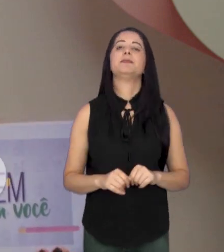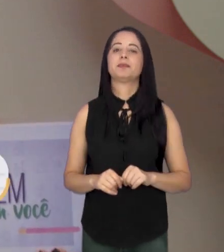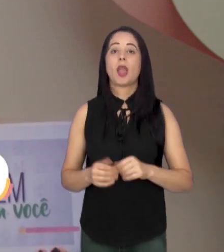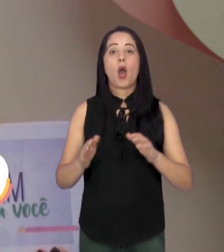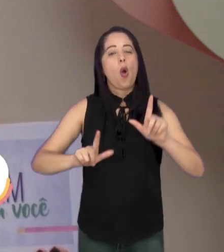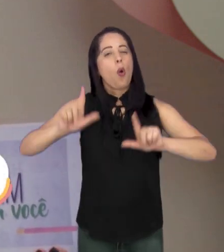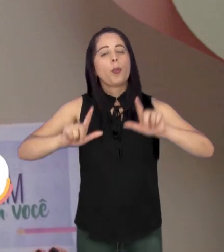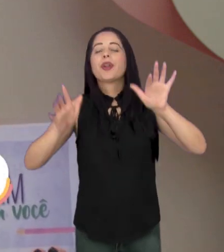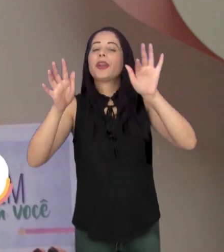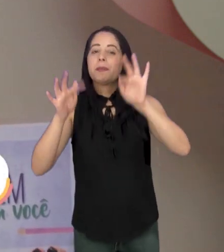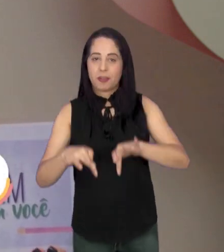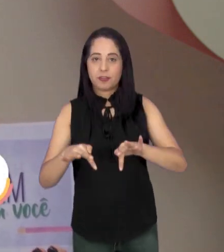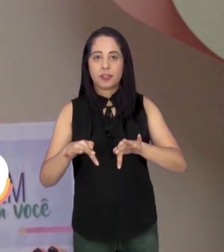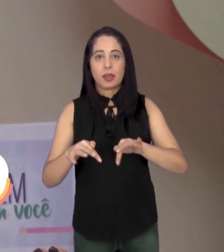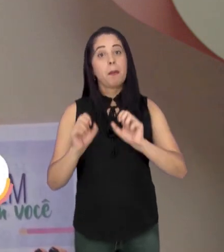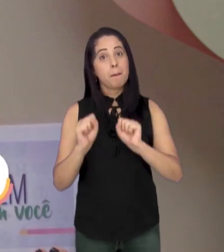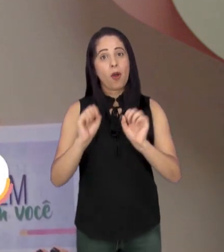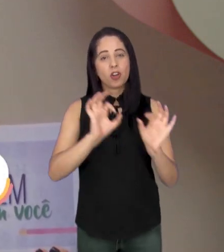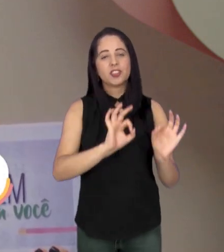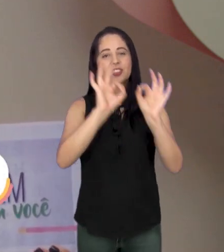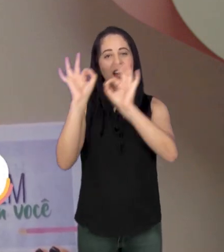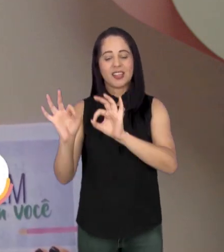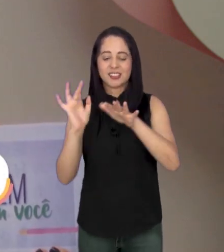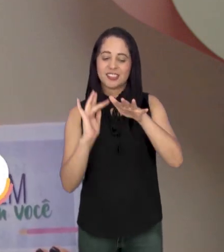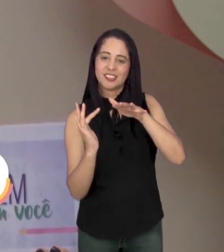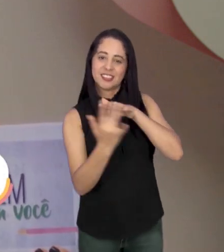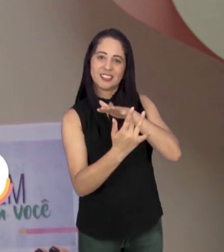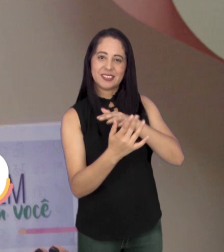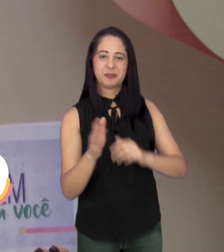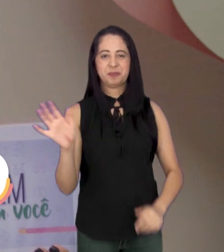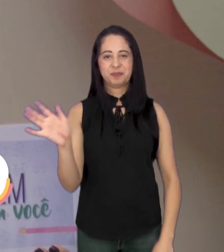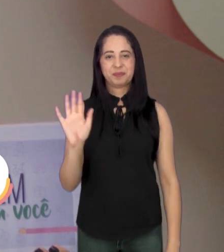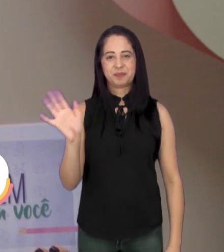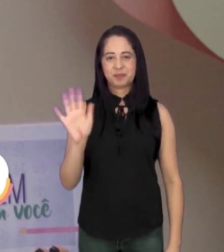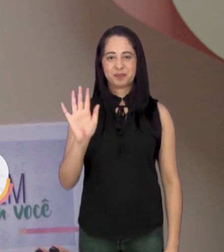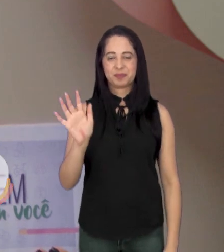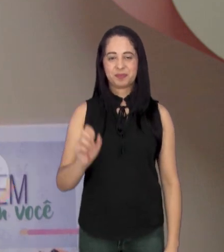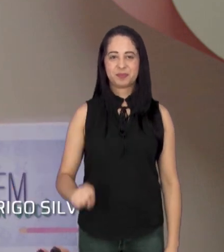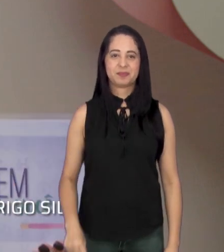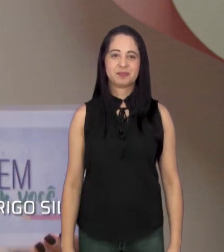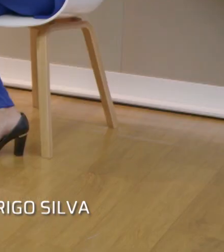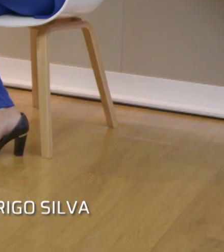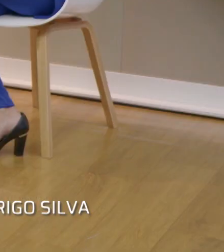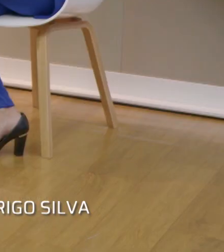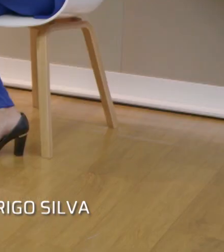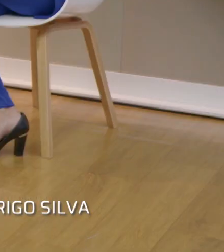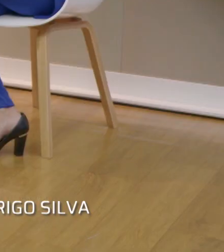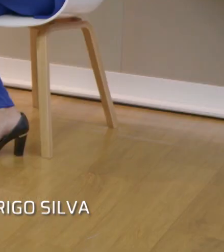hoje fica por aqui. Acompanhe a gente nas nossas redes sociais. Até a próxima!